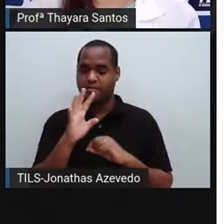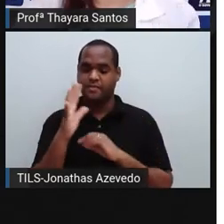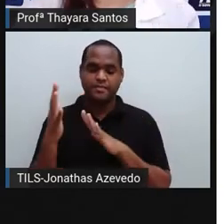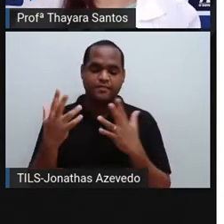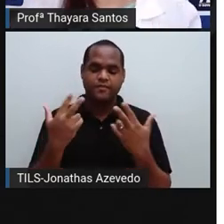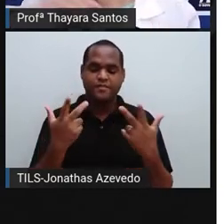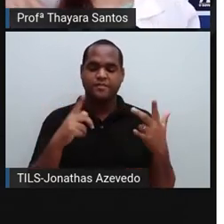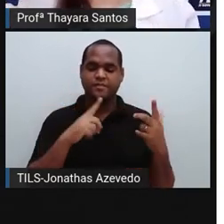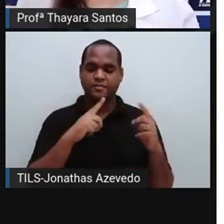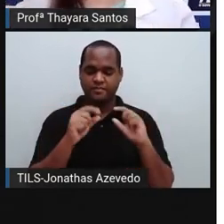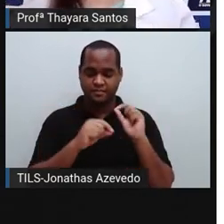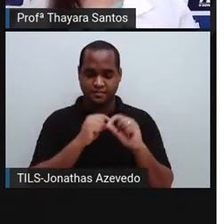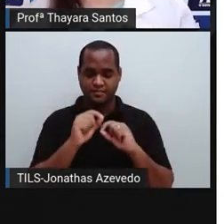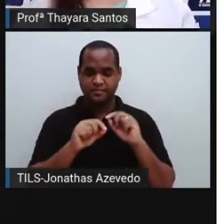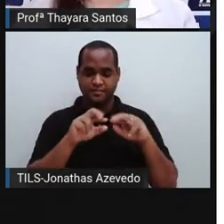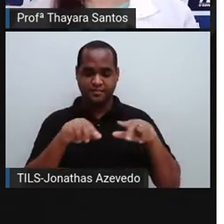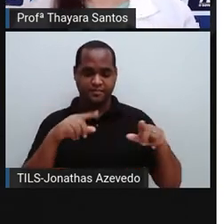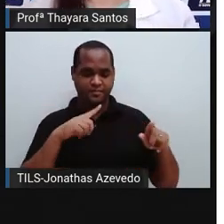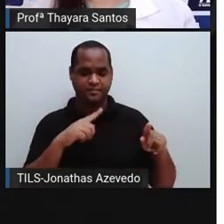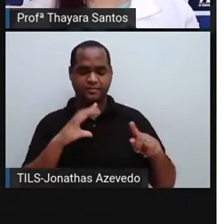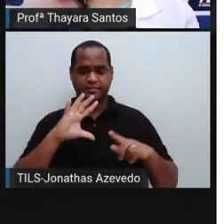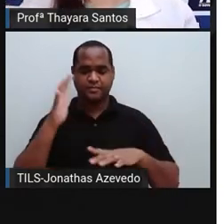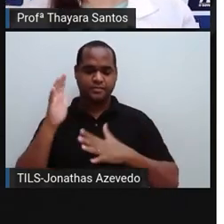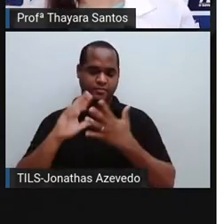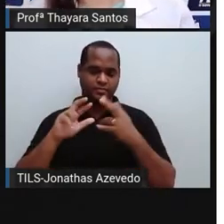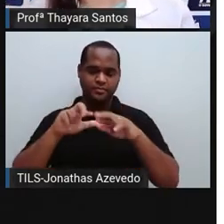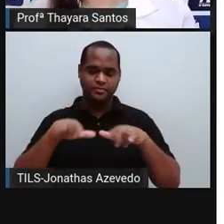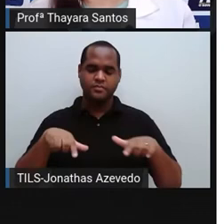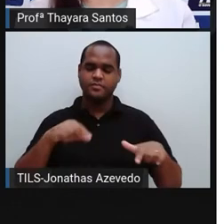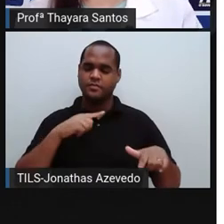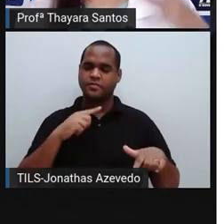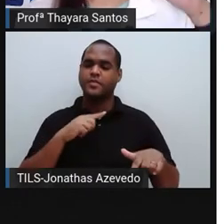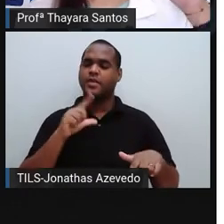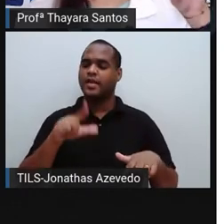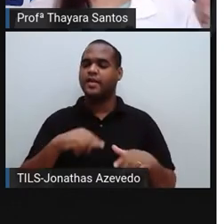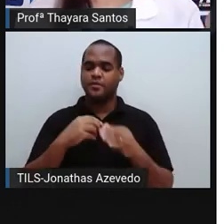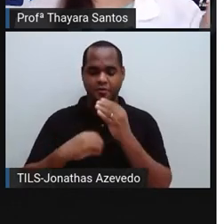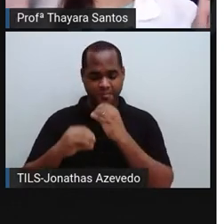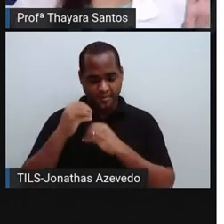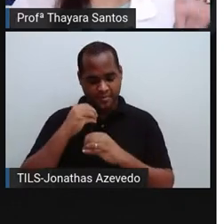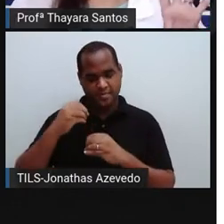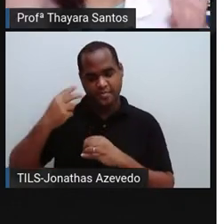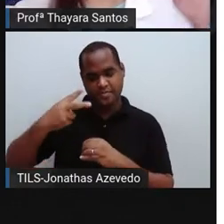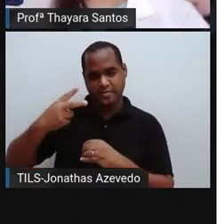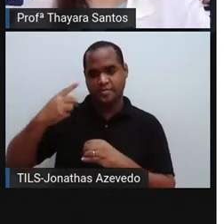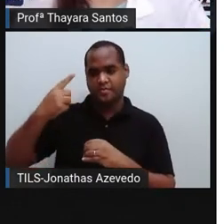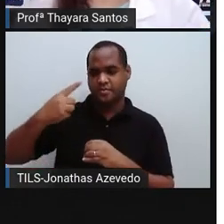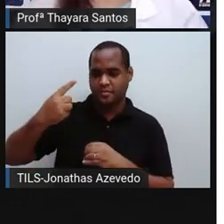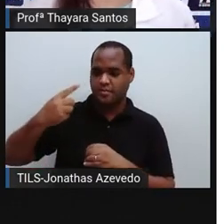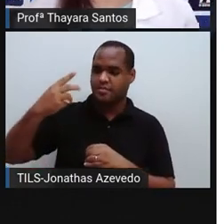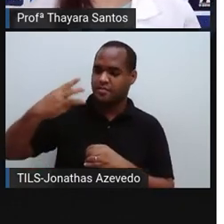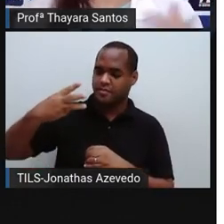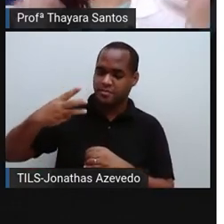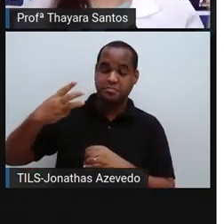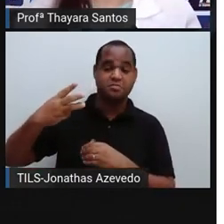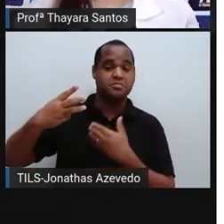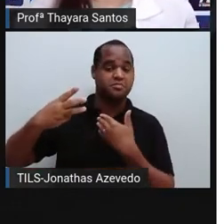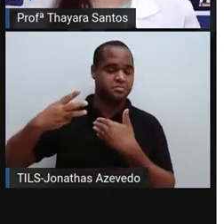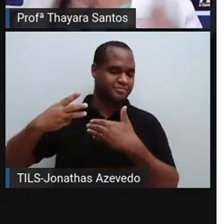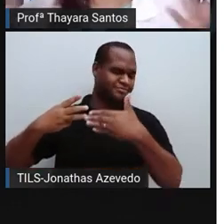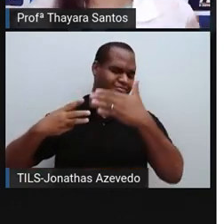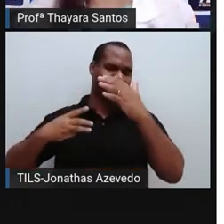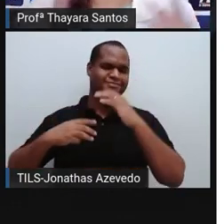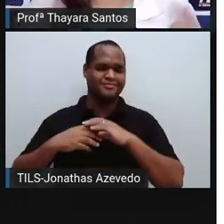mesmo organismo ele pode se alimentar de várias coisas. E de acordo com o que ele se alimentou, ele pode ser secundário, pode ser primário, pode ser terciário.